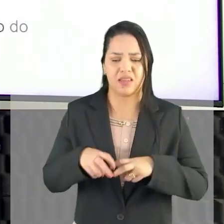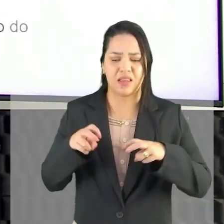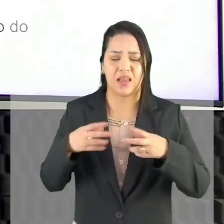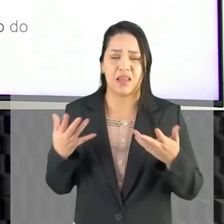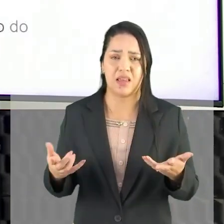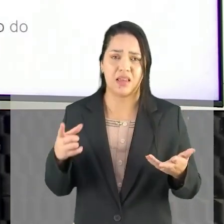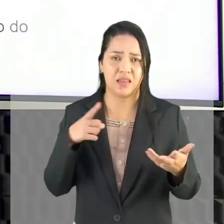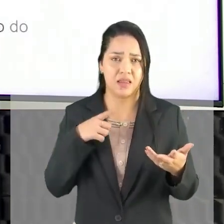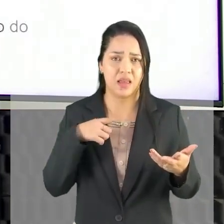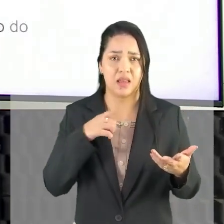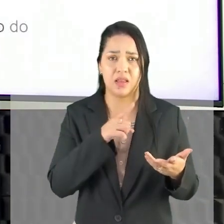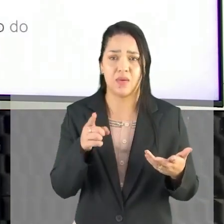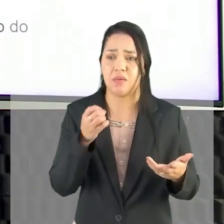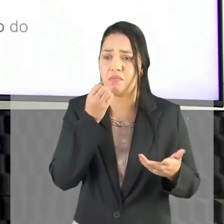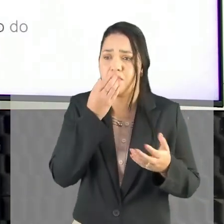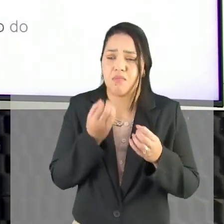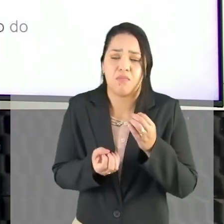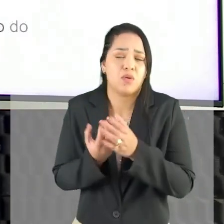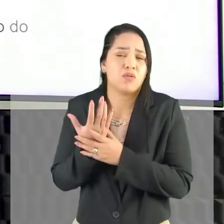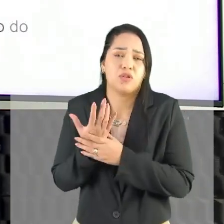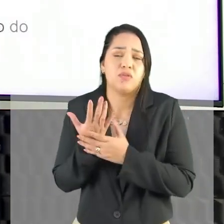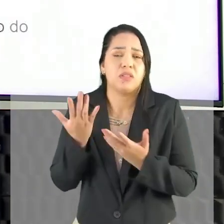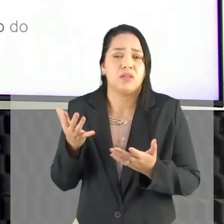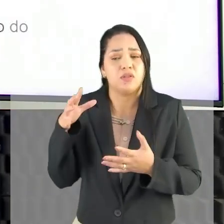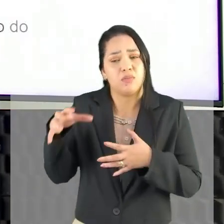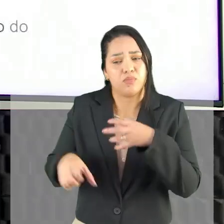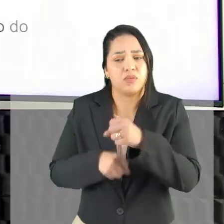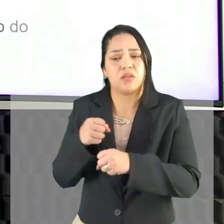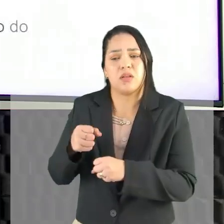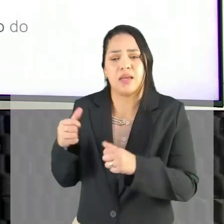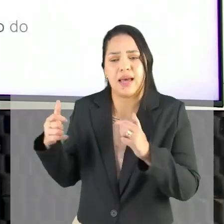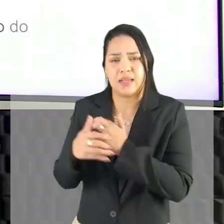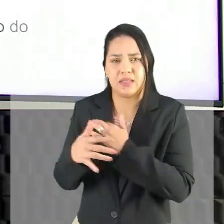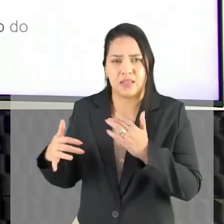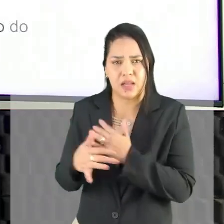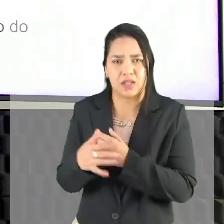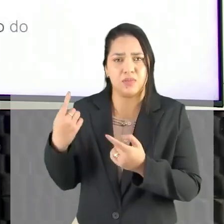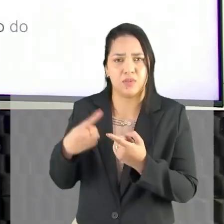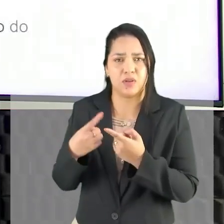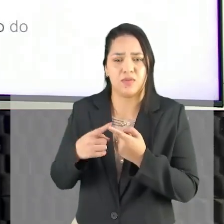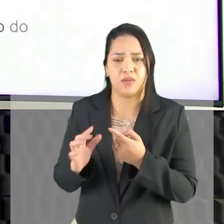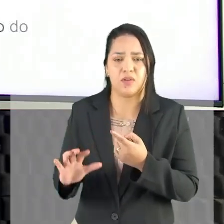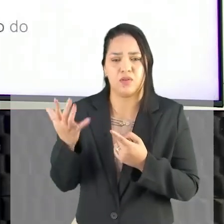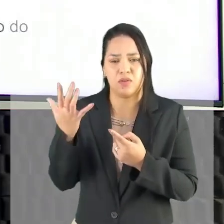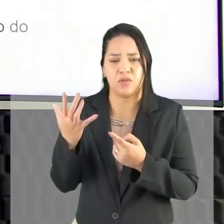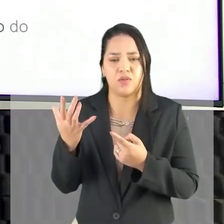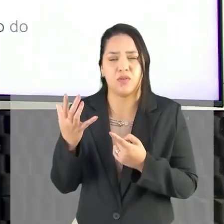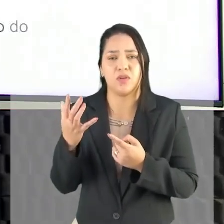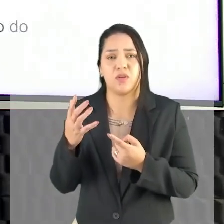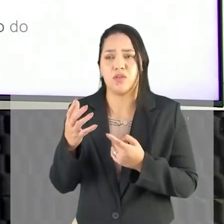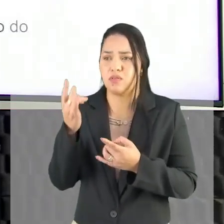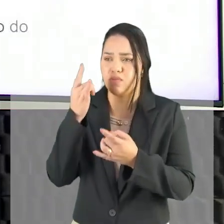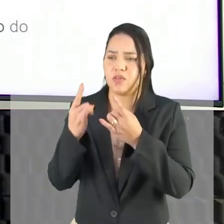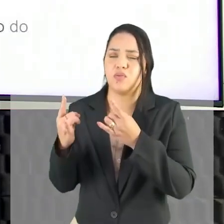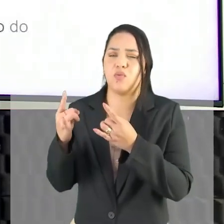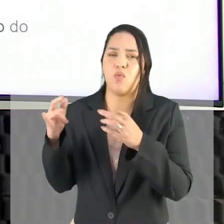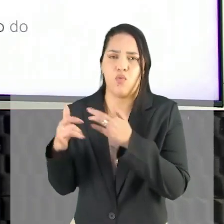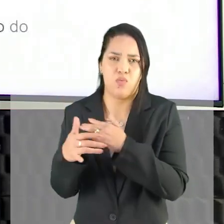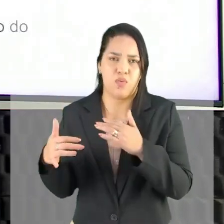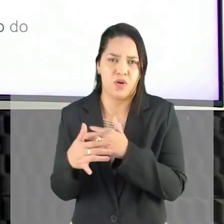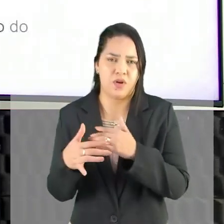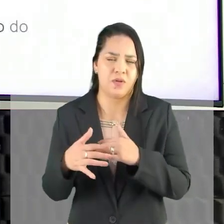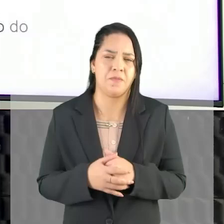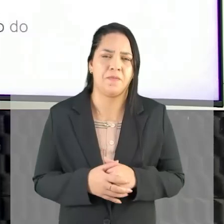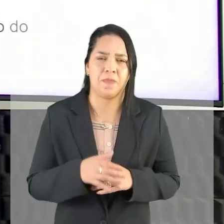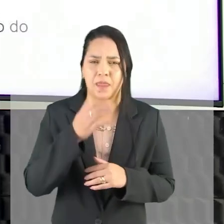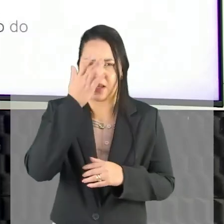quando tem, não é produtivo. Então ele acaba buscando a cidade por conta de um fenômeno chamado de fascínio urbano.